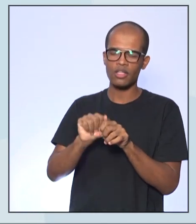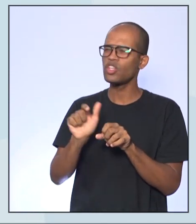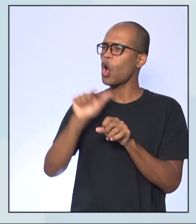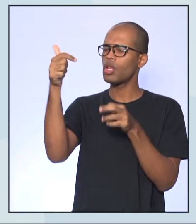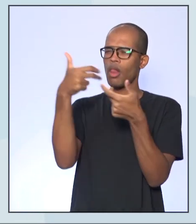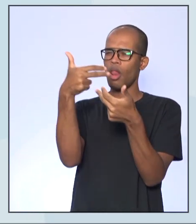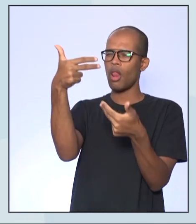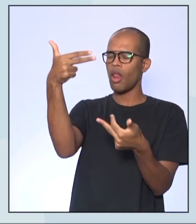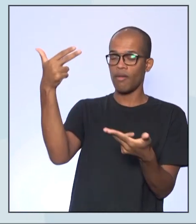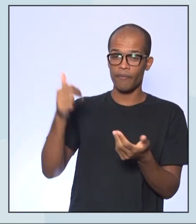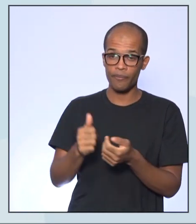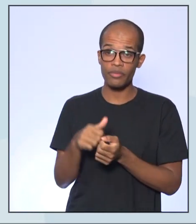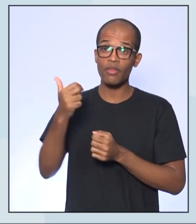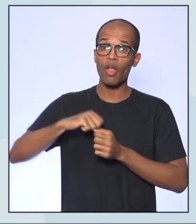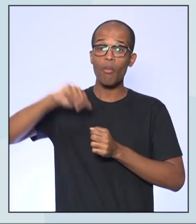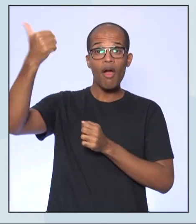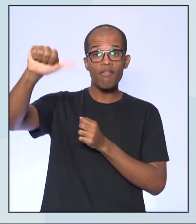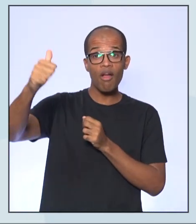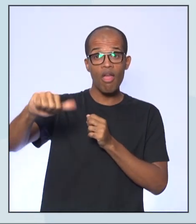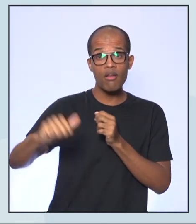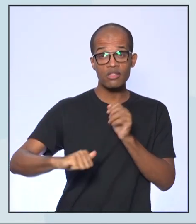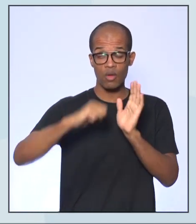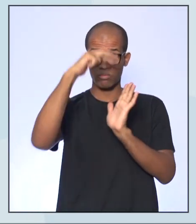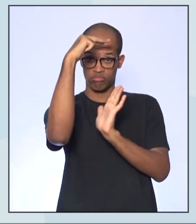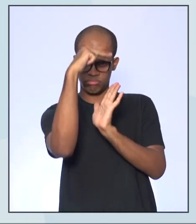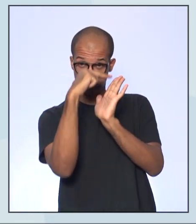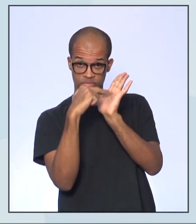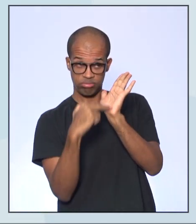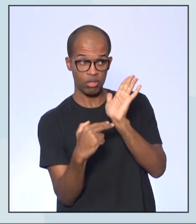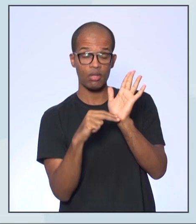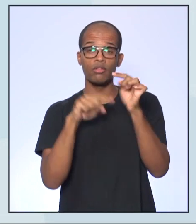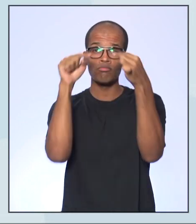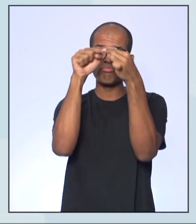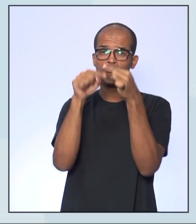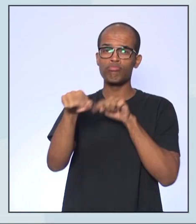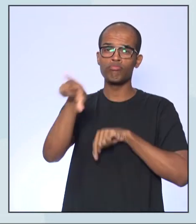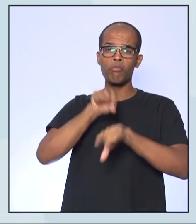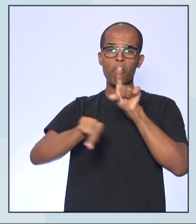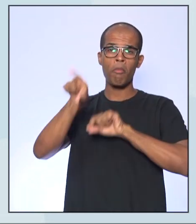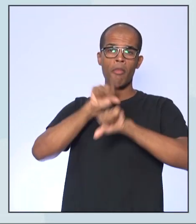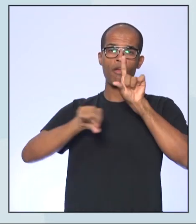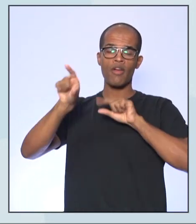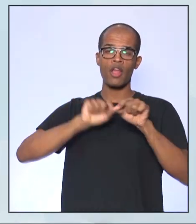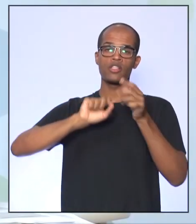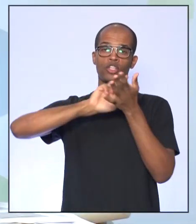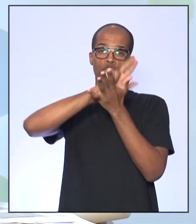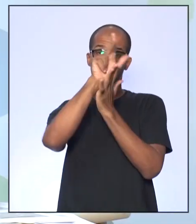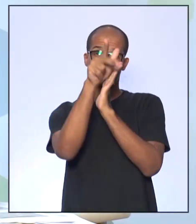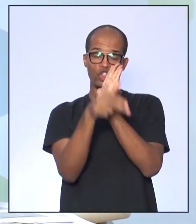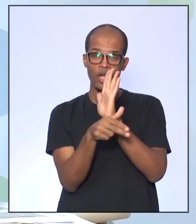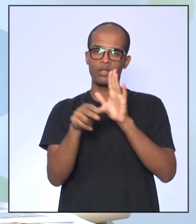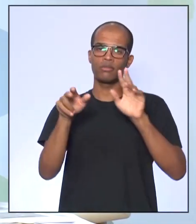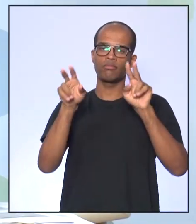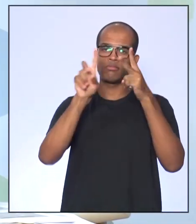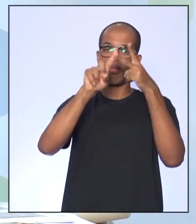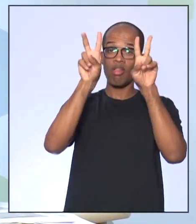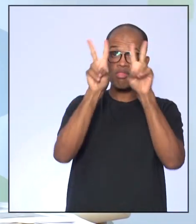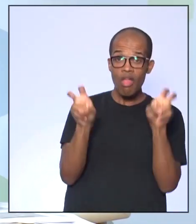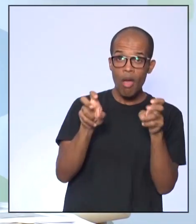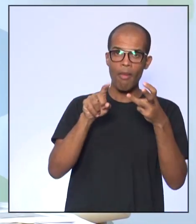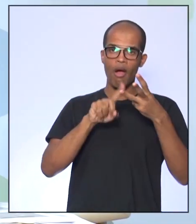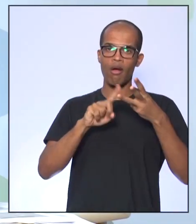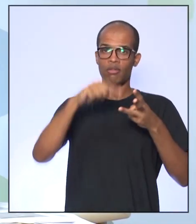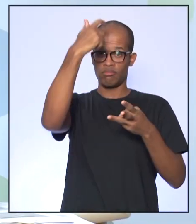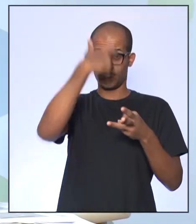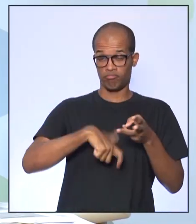uma avaliação sobre o texto lido, estabelecendo-se preferências por gênero, temas e autores. Este, então,